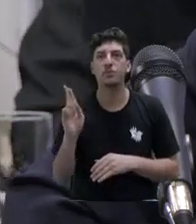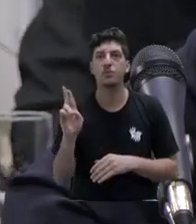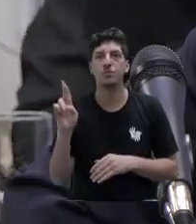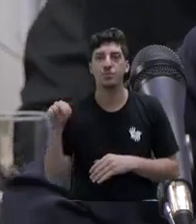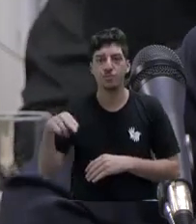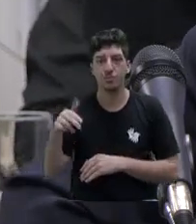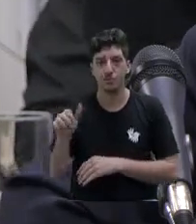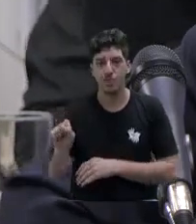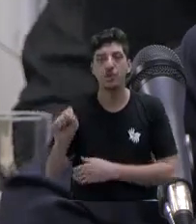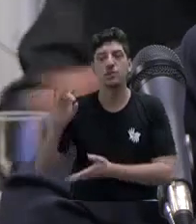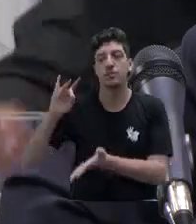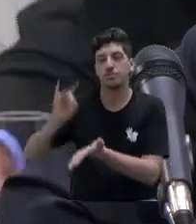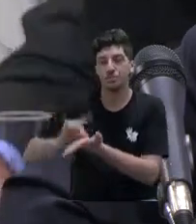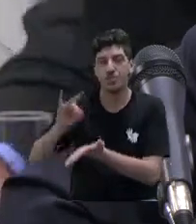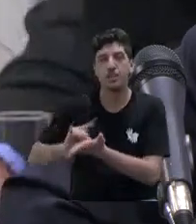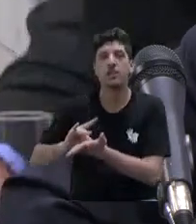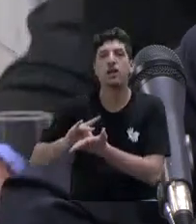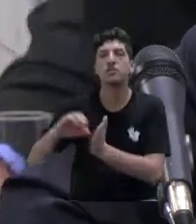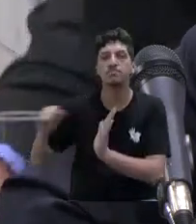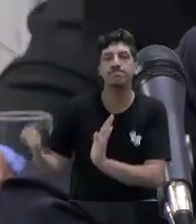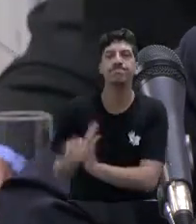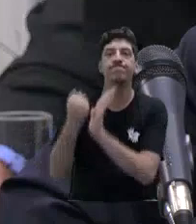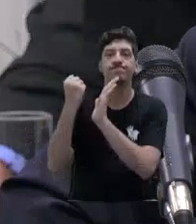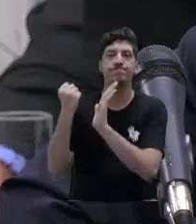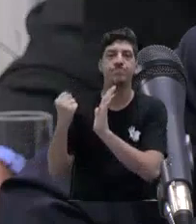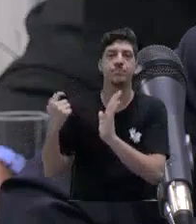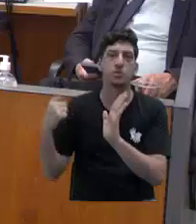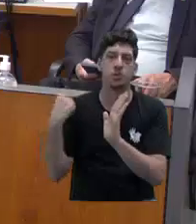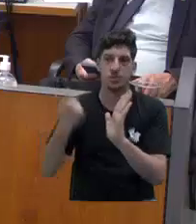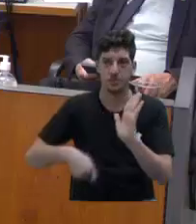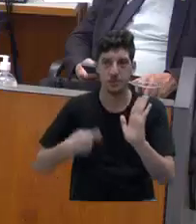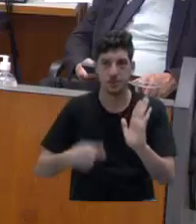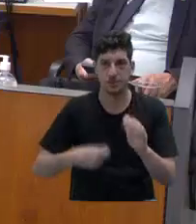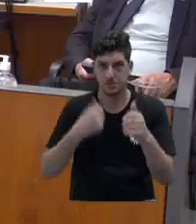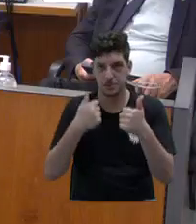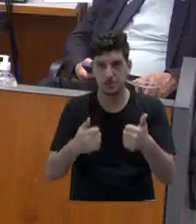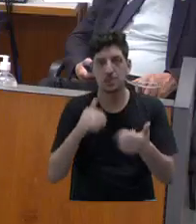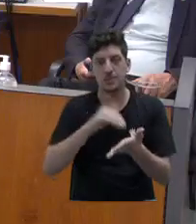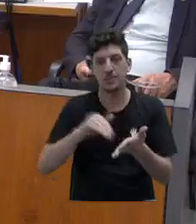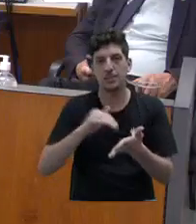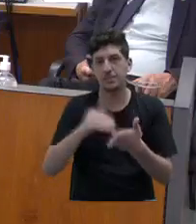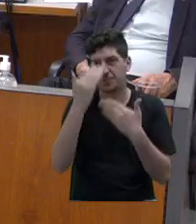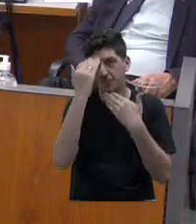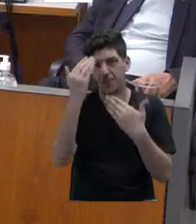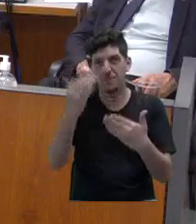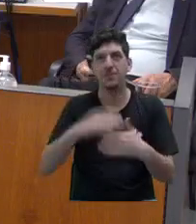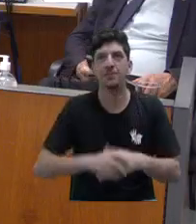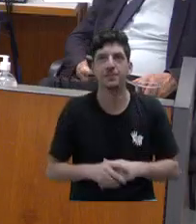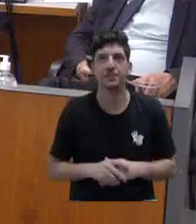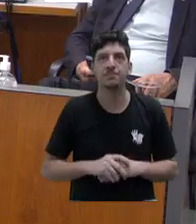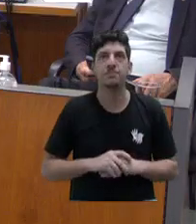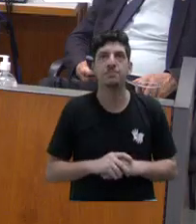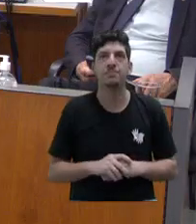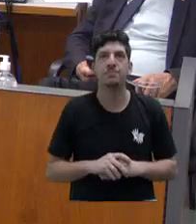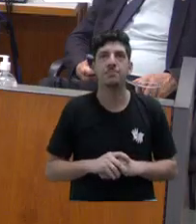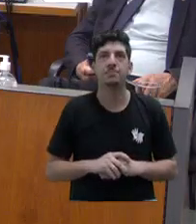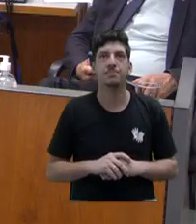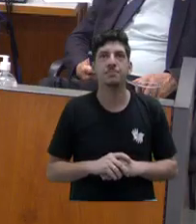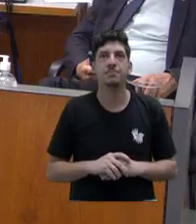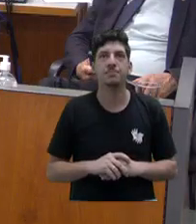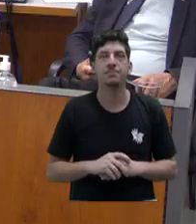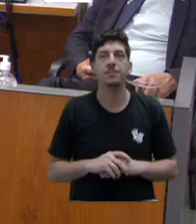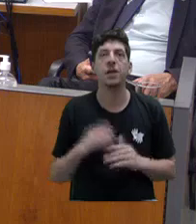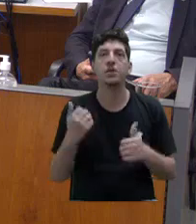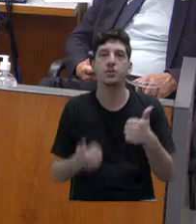seja aí tombada, que é o que nós precisamos. Senhor secretário, muito obrigado. Eu vou, como eu estou assumindo no